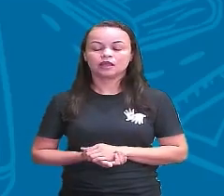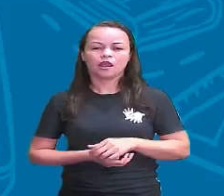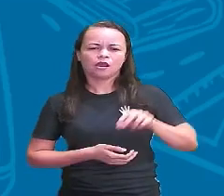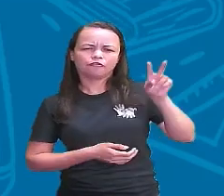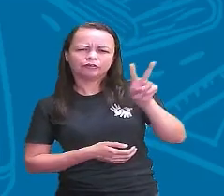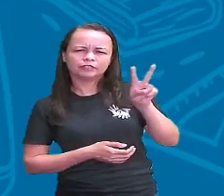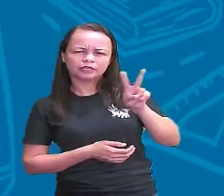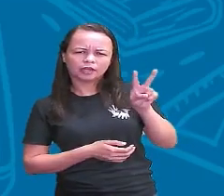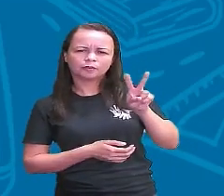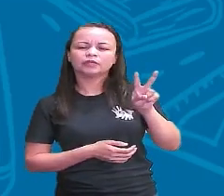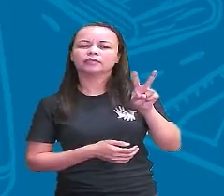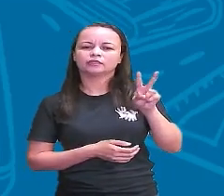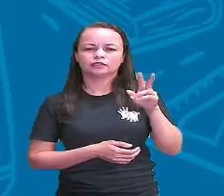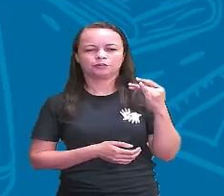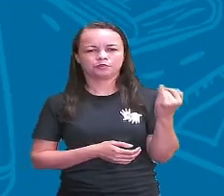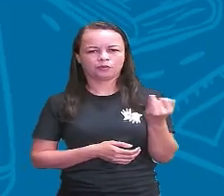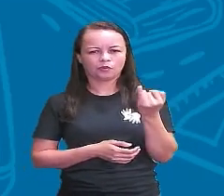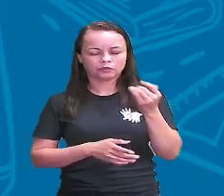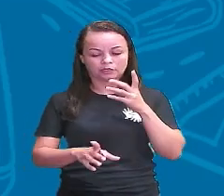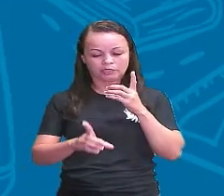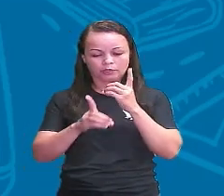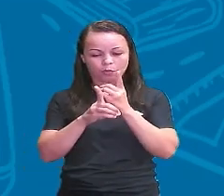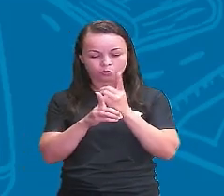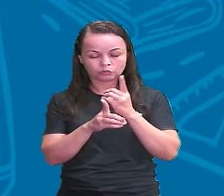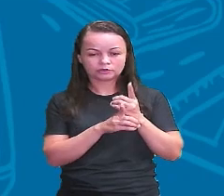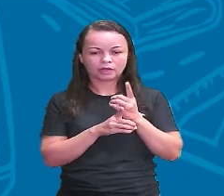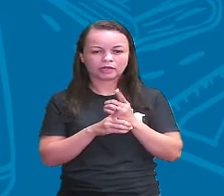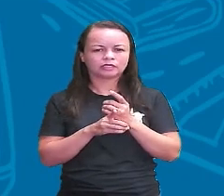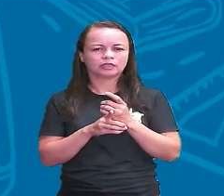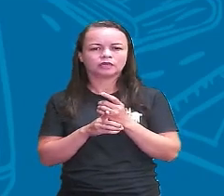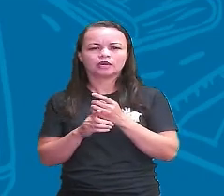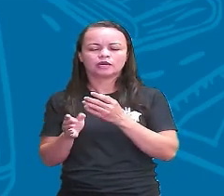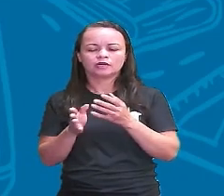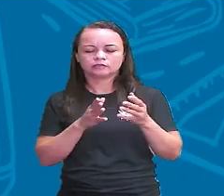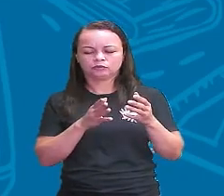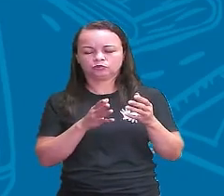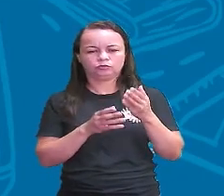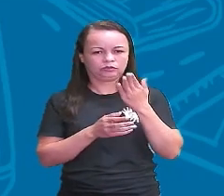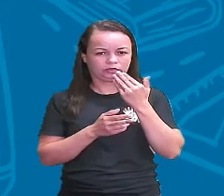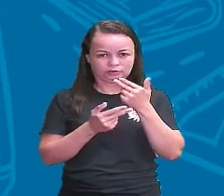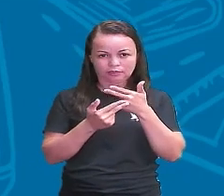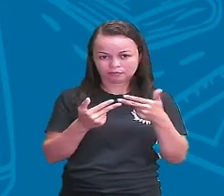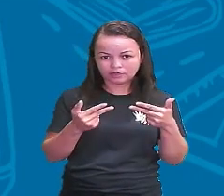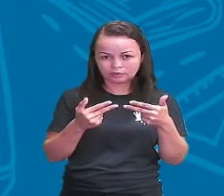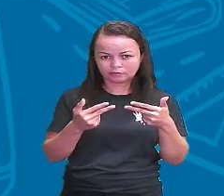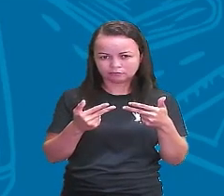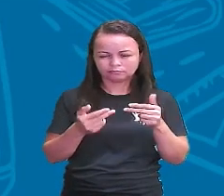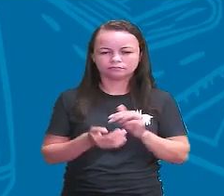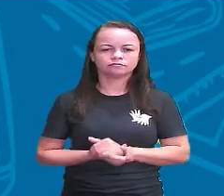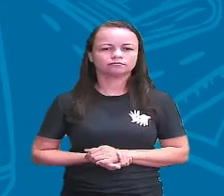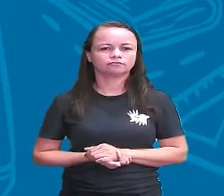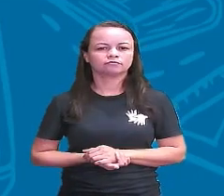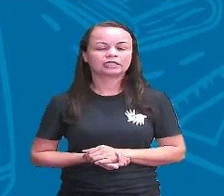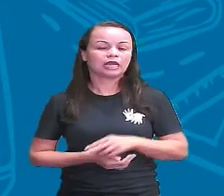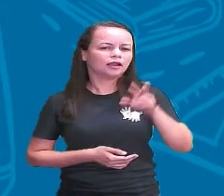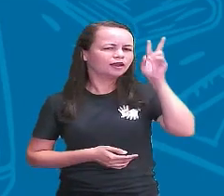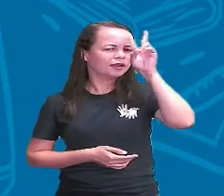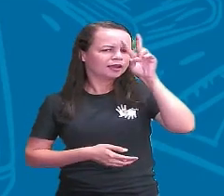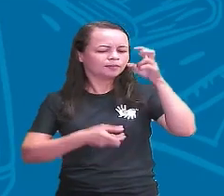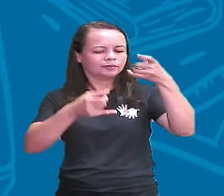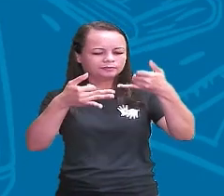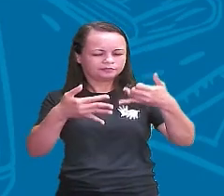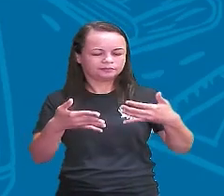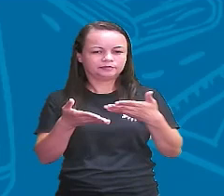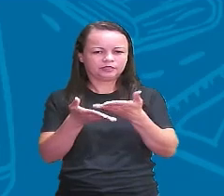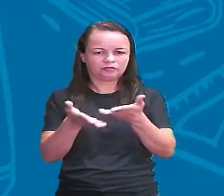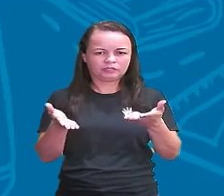são substâncias encontradas em grande parte dos alimentos. Lembra que eu falei para vocês que